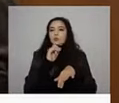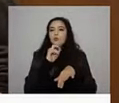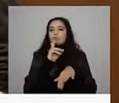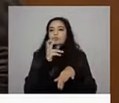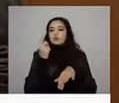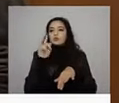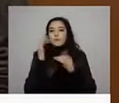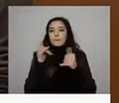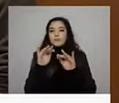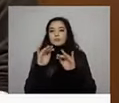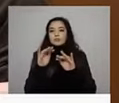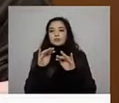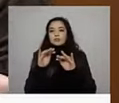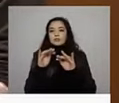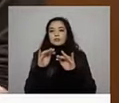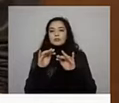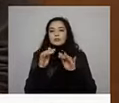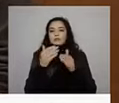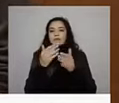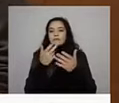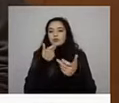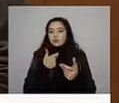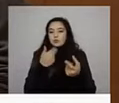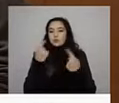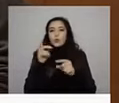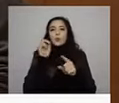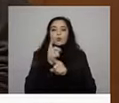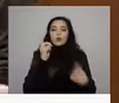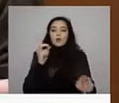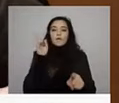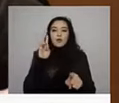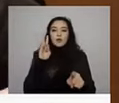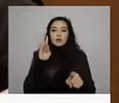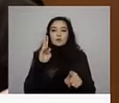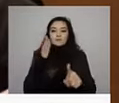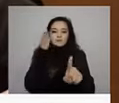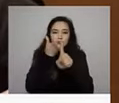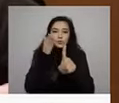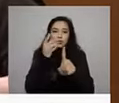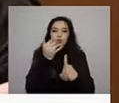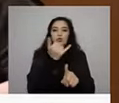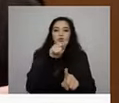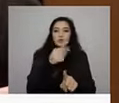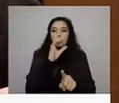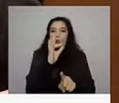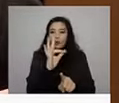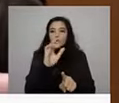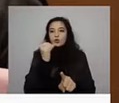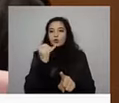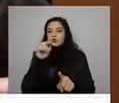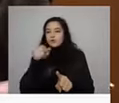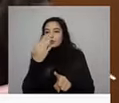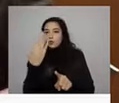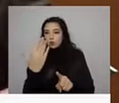parece-me, certamente ainda não a obtive, que é porque estes valores tão precisos. Porquê 2,4 milhões em 2023, 2,1 em